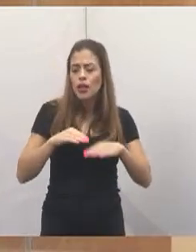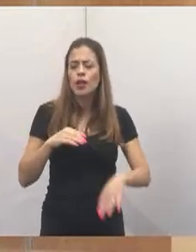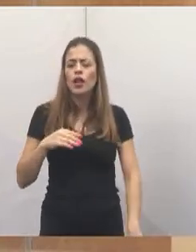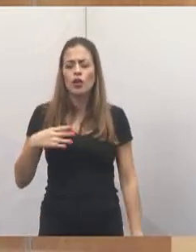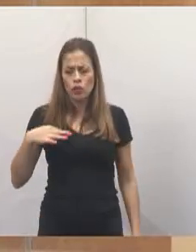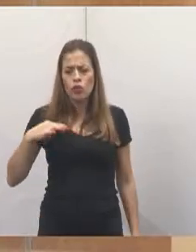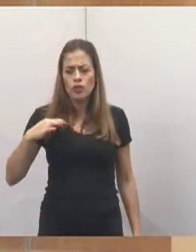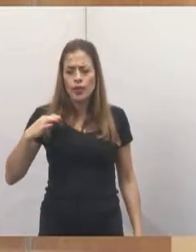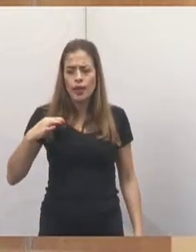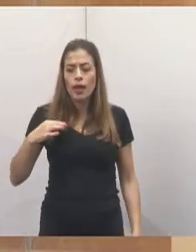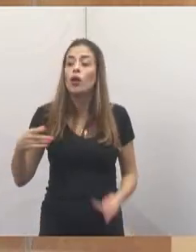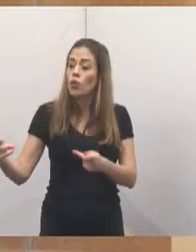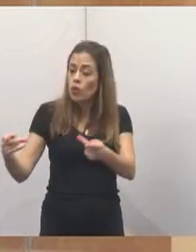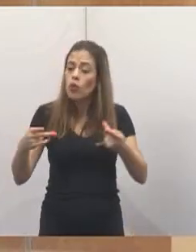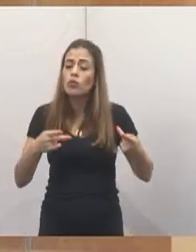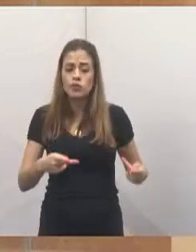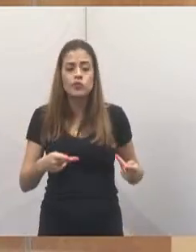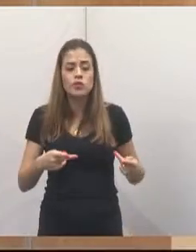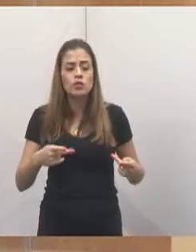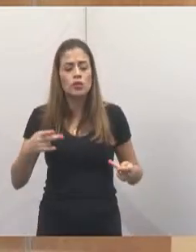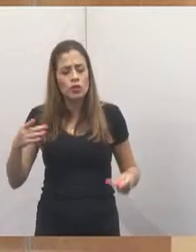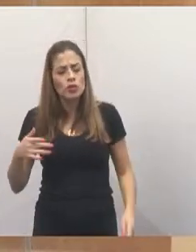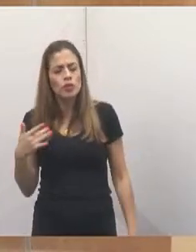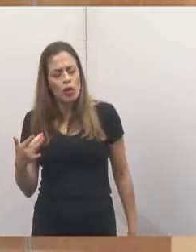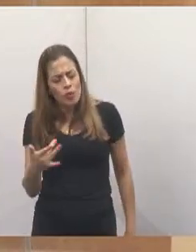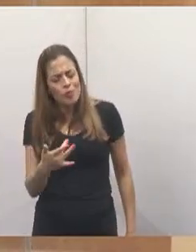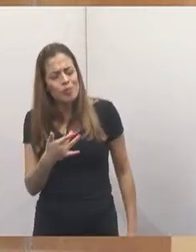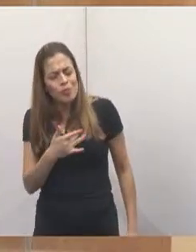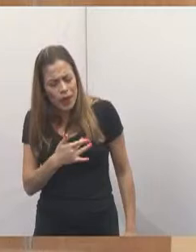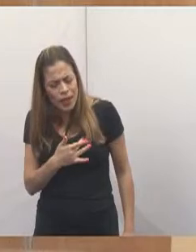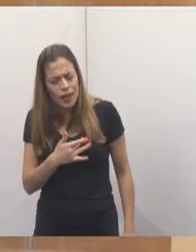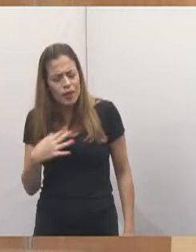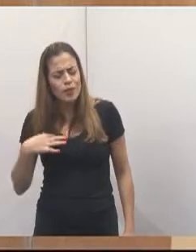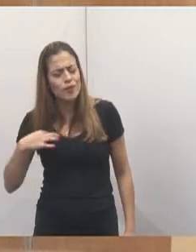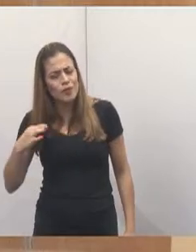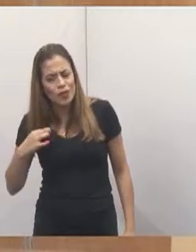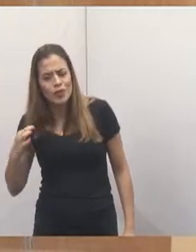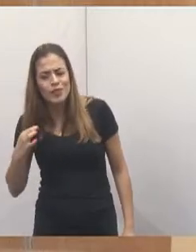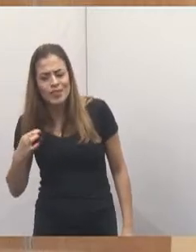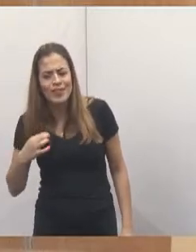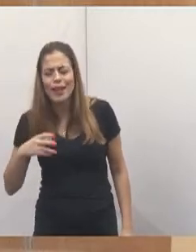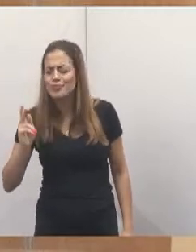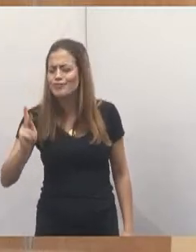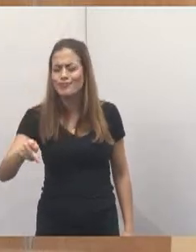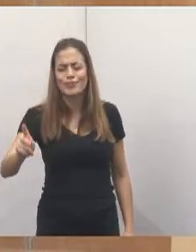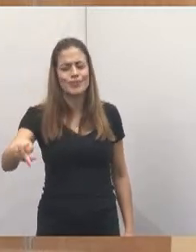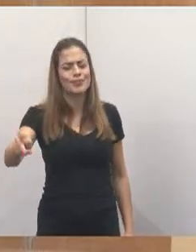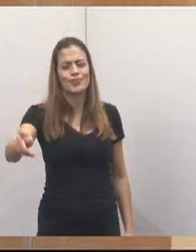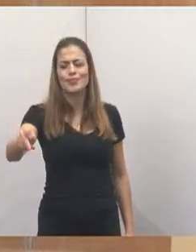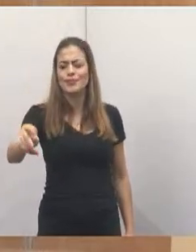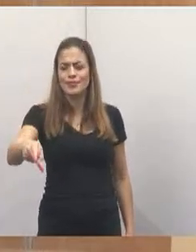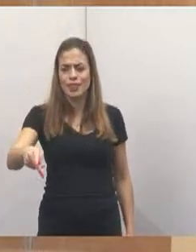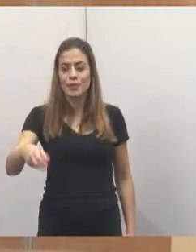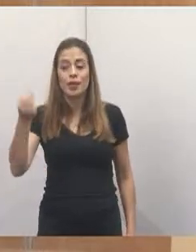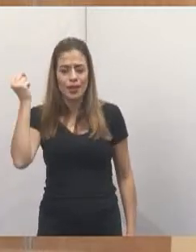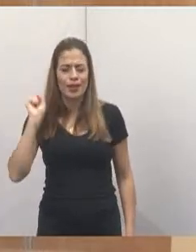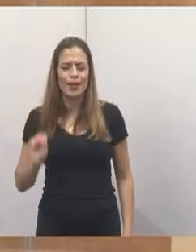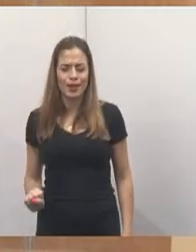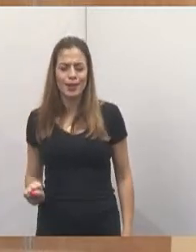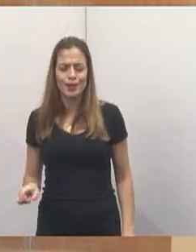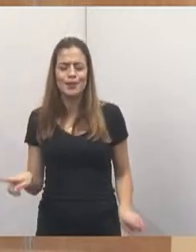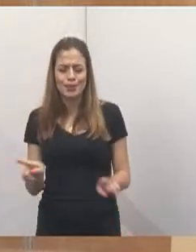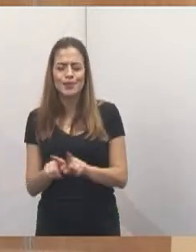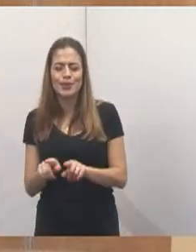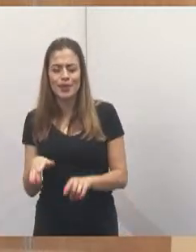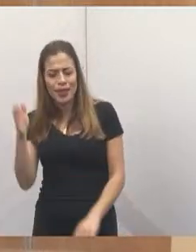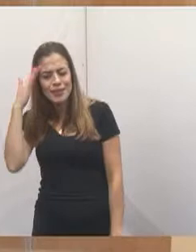praticar, que uma vez picada pelo bichinho do voluntariado, não para mais. Né? A Sônia sabe disso, que é uma